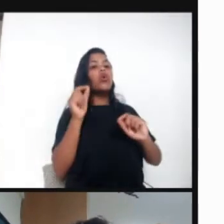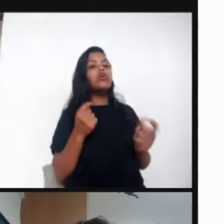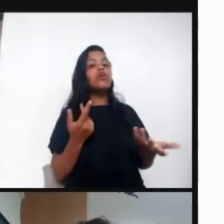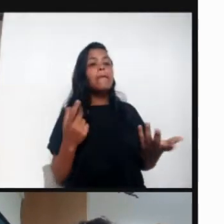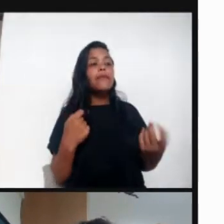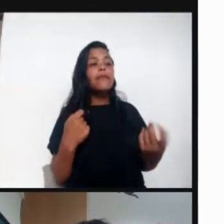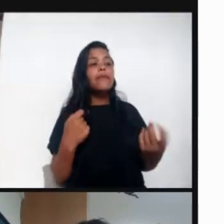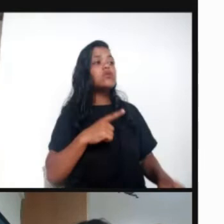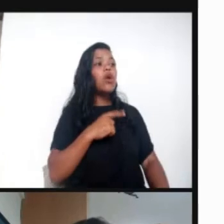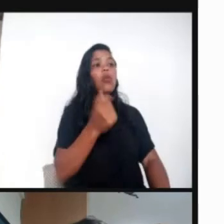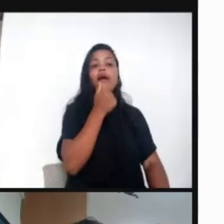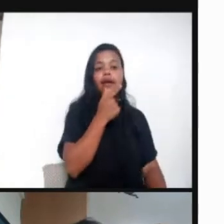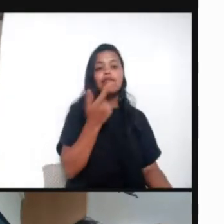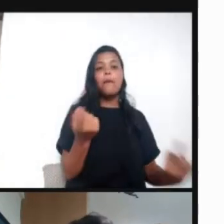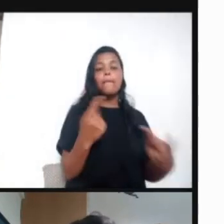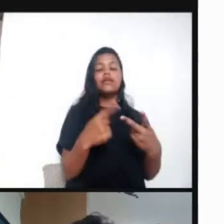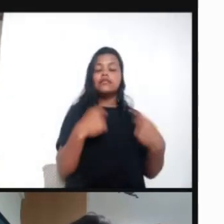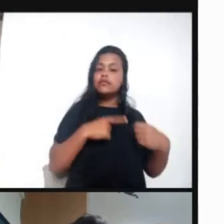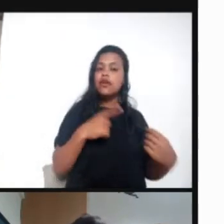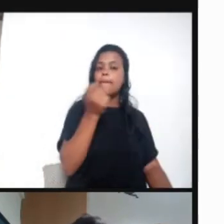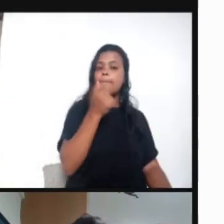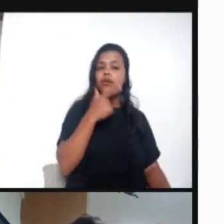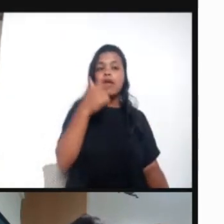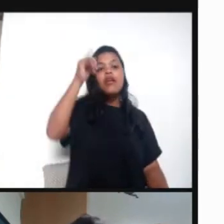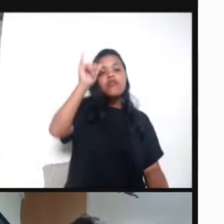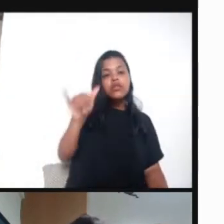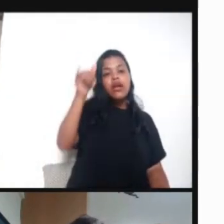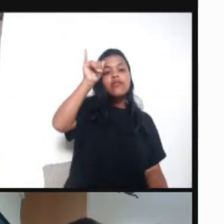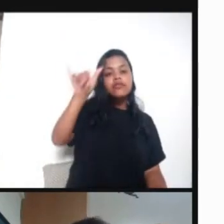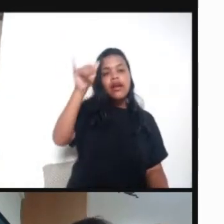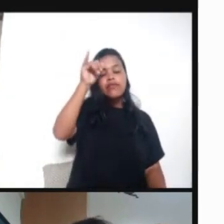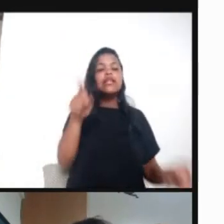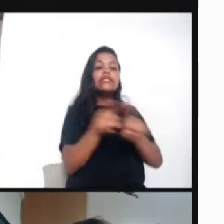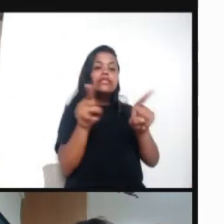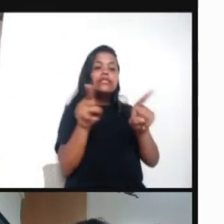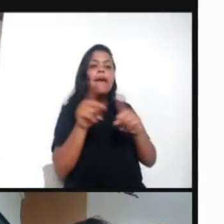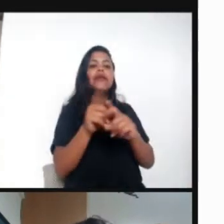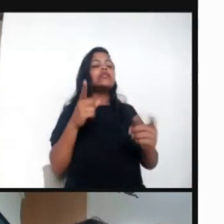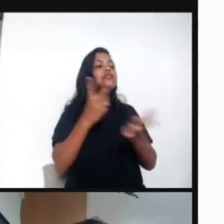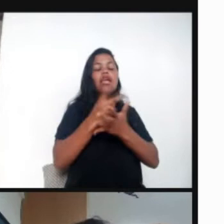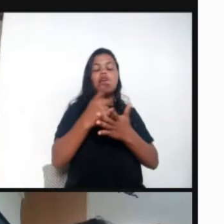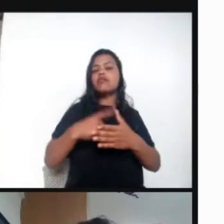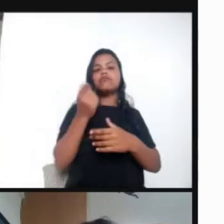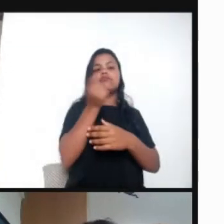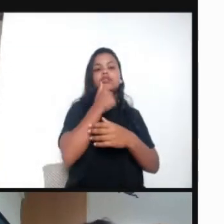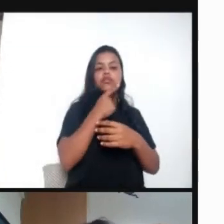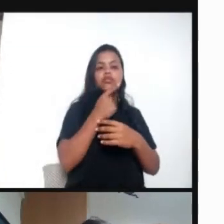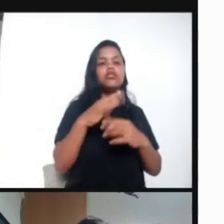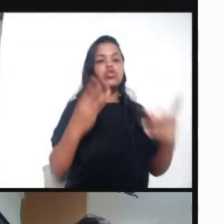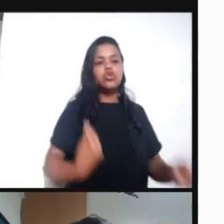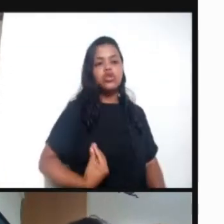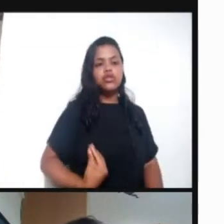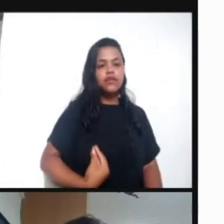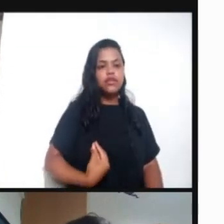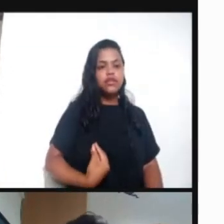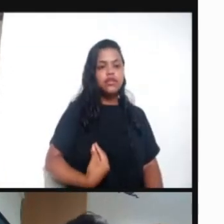isso. A gente precisa sempre ter um medicamento para alguma coisa na nossa vida. Se você para perceber, se a gente quer dormir, a gente está